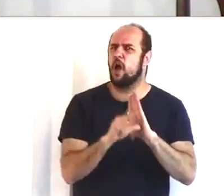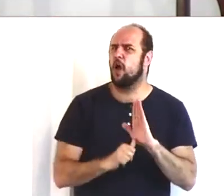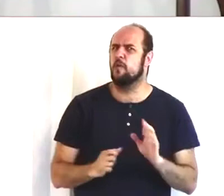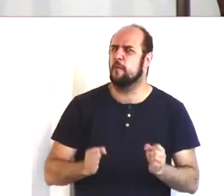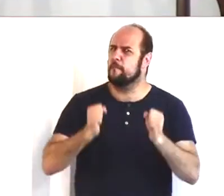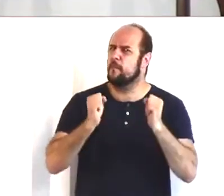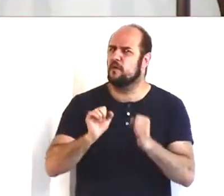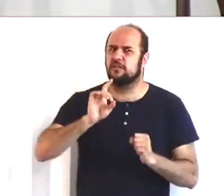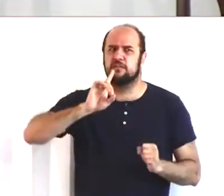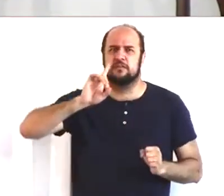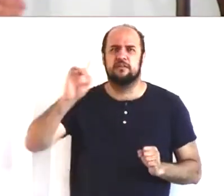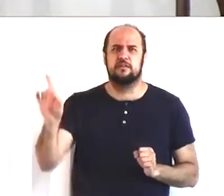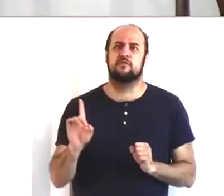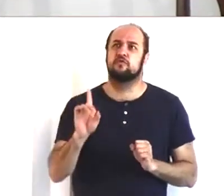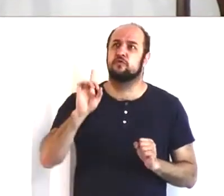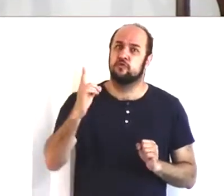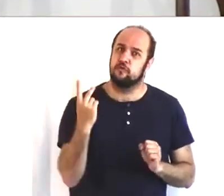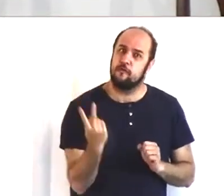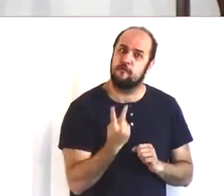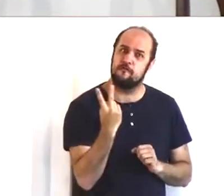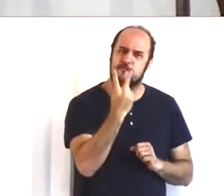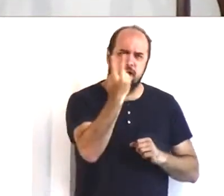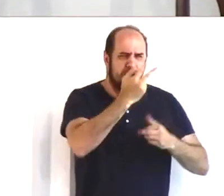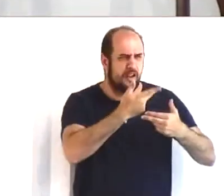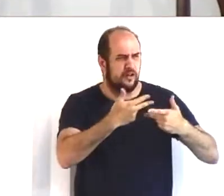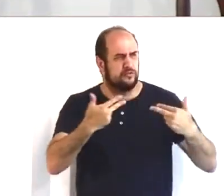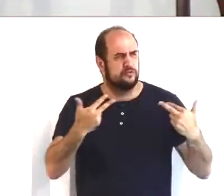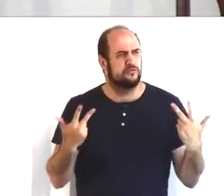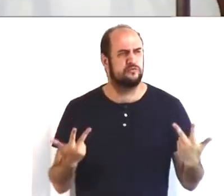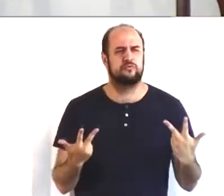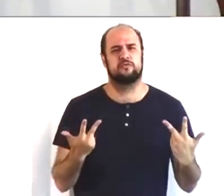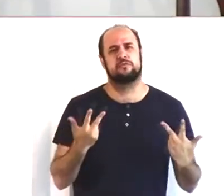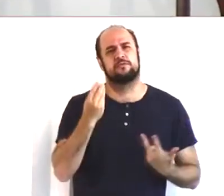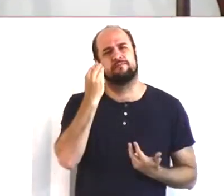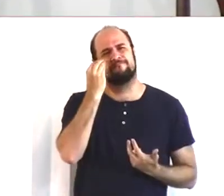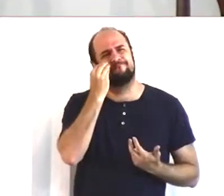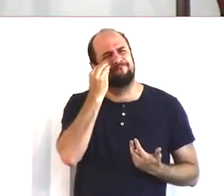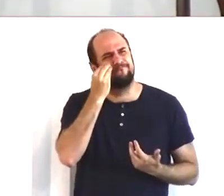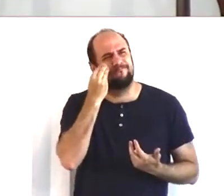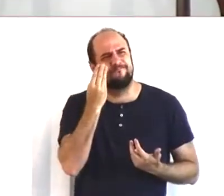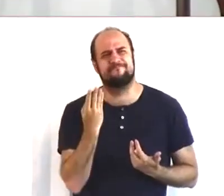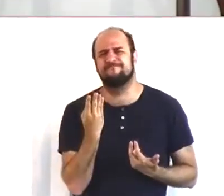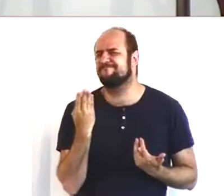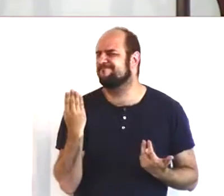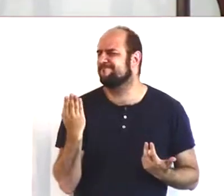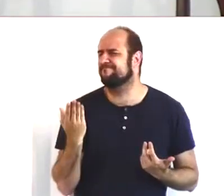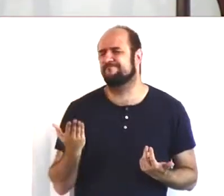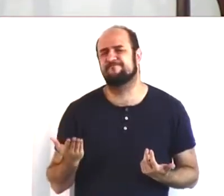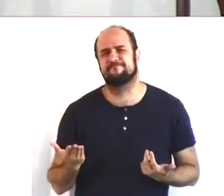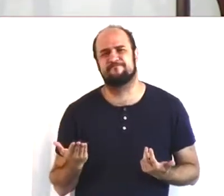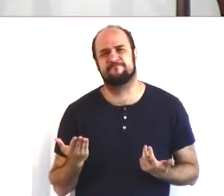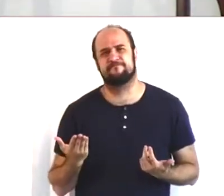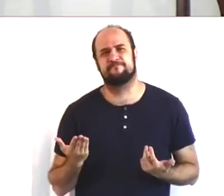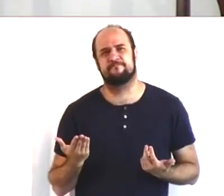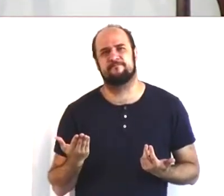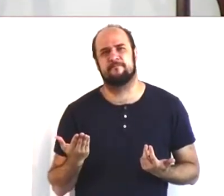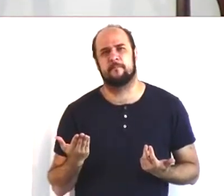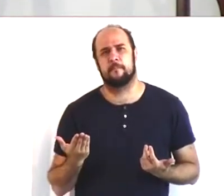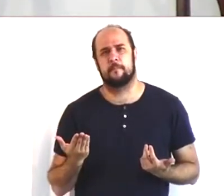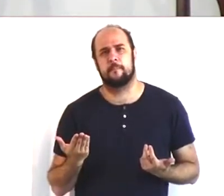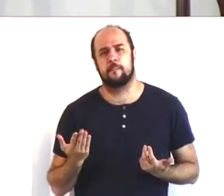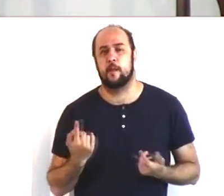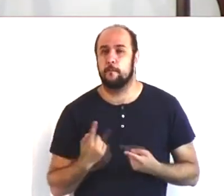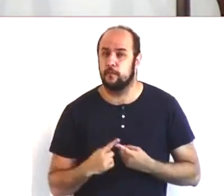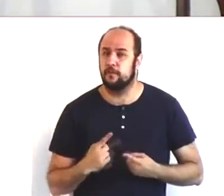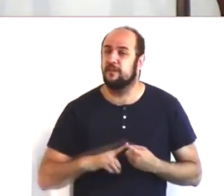Deus, e ele dá valor às coisas, isso é uma evidência de grande miopia espiritual, porque o